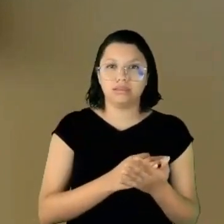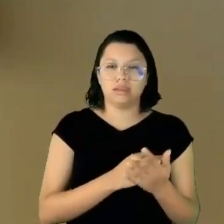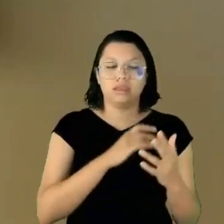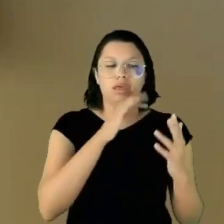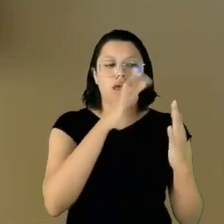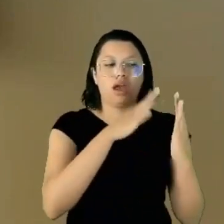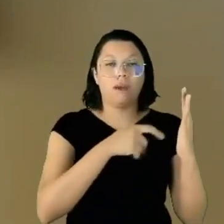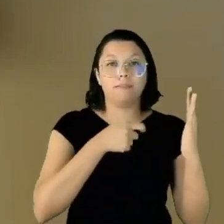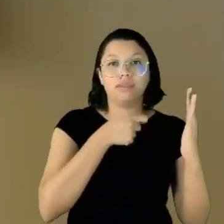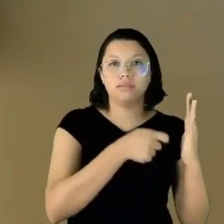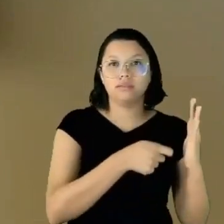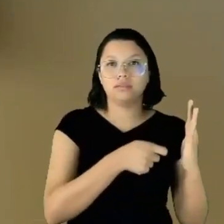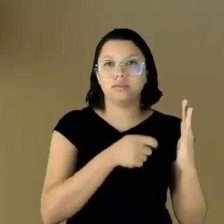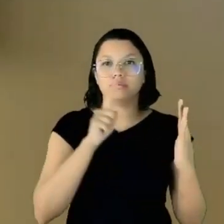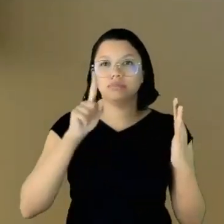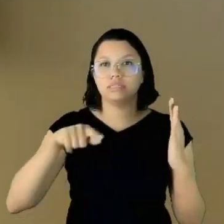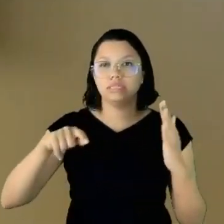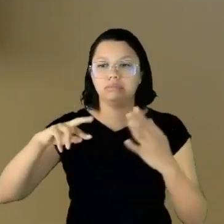mais um comentário